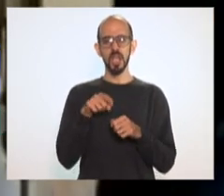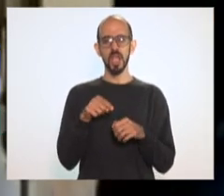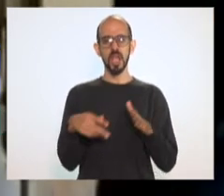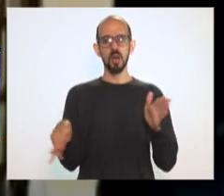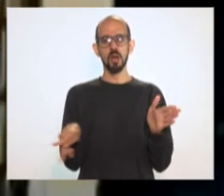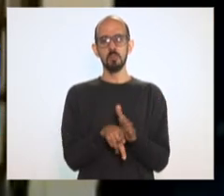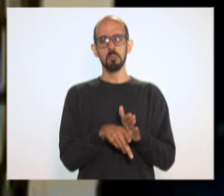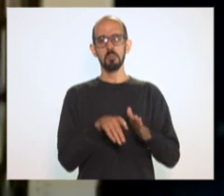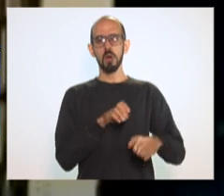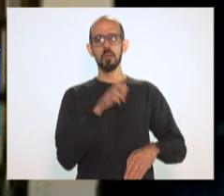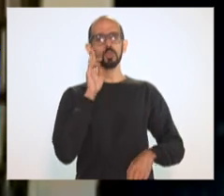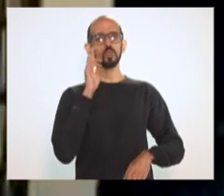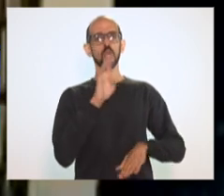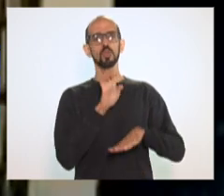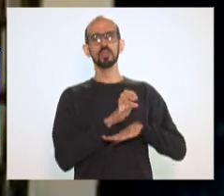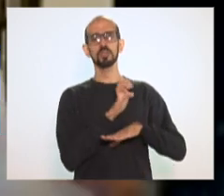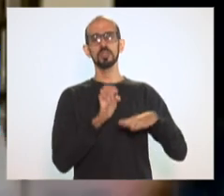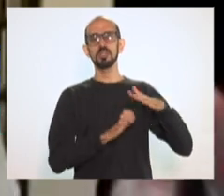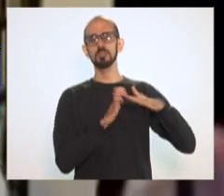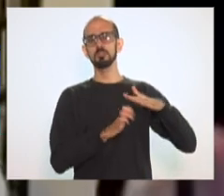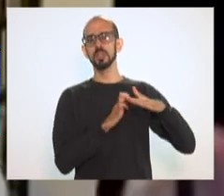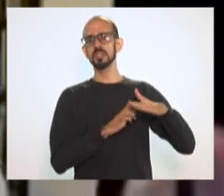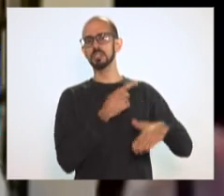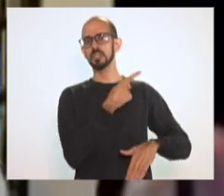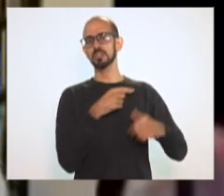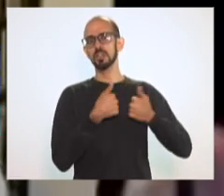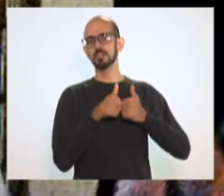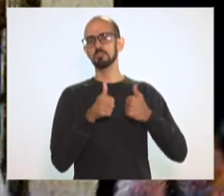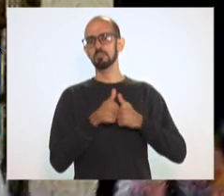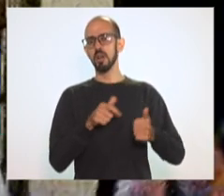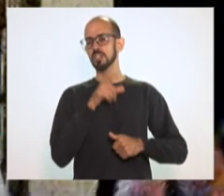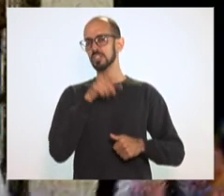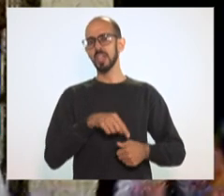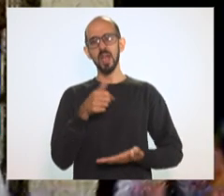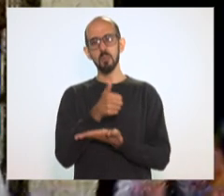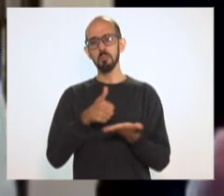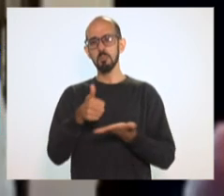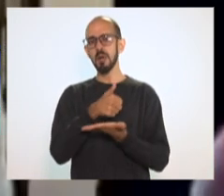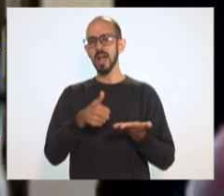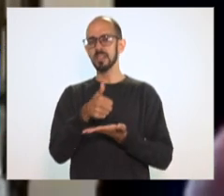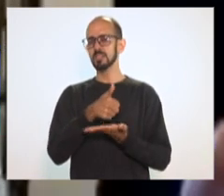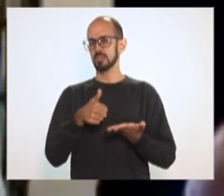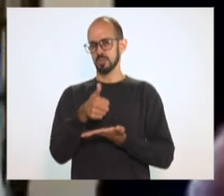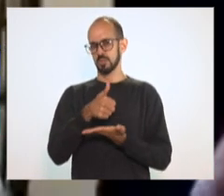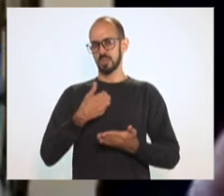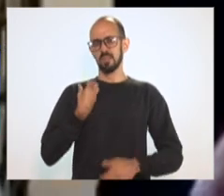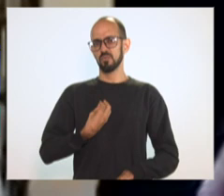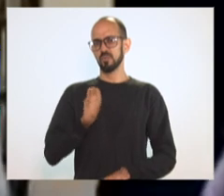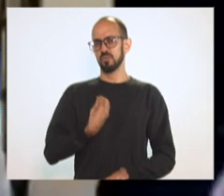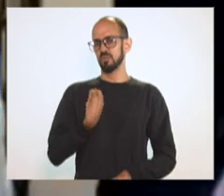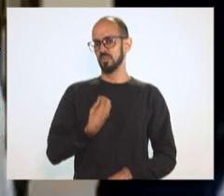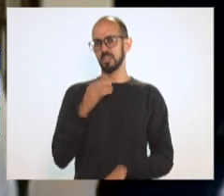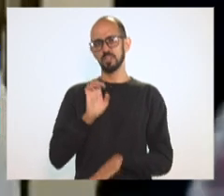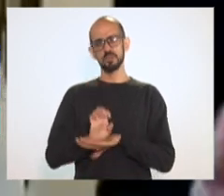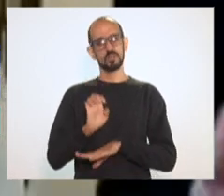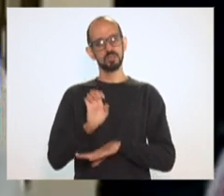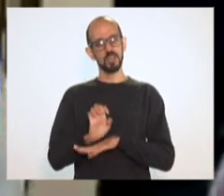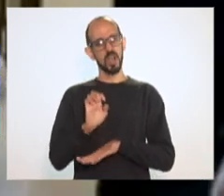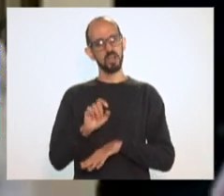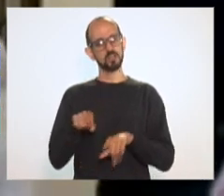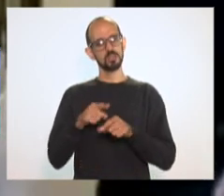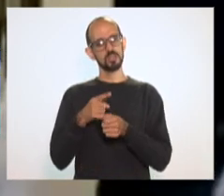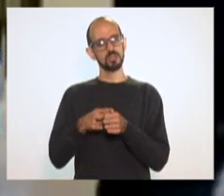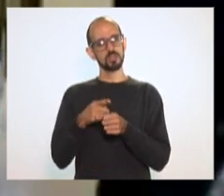dos transportes e o transporte é uma coisa fundamental na vida do estado na vida das